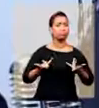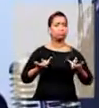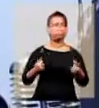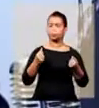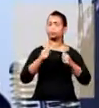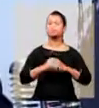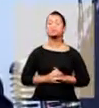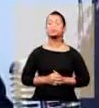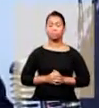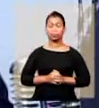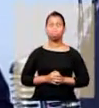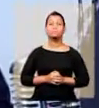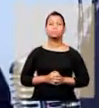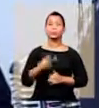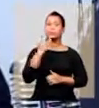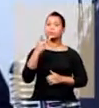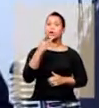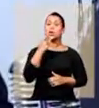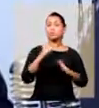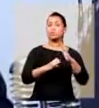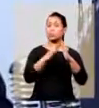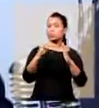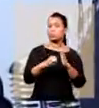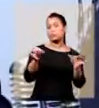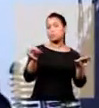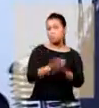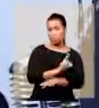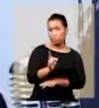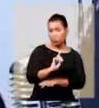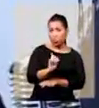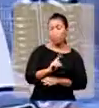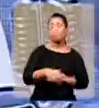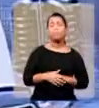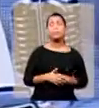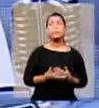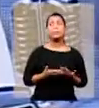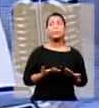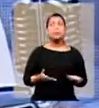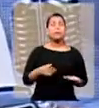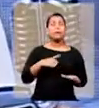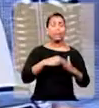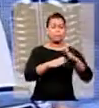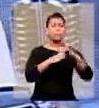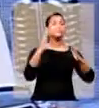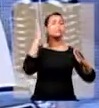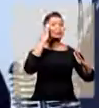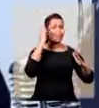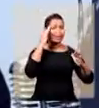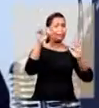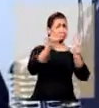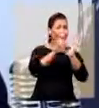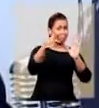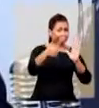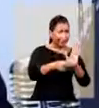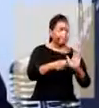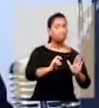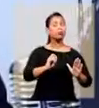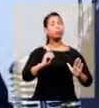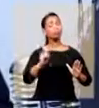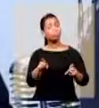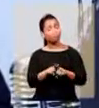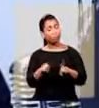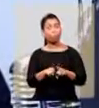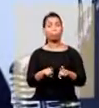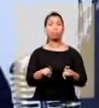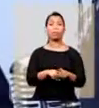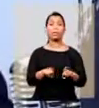as empresas têm consciência dessa cota e mais, elas contratam só por causa da cota ou há também